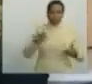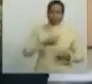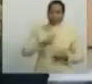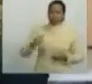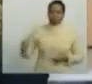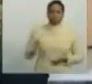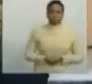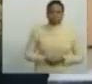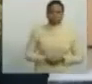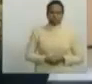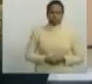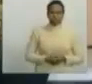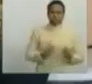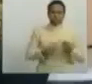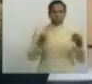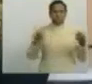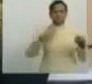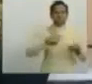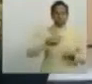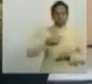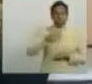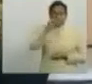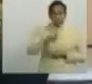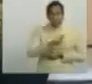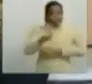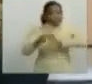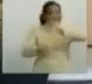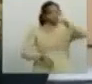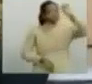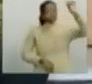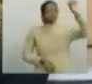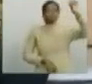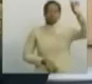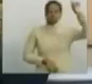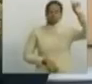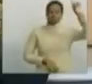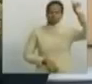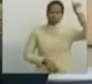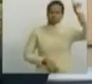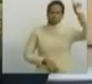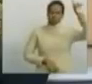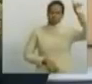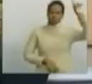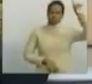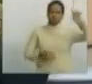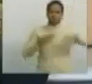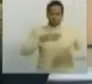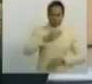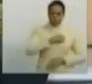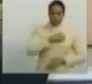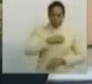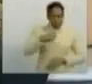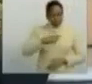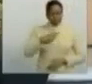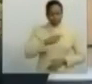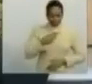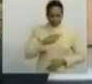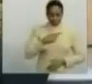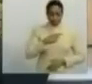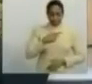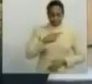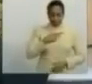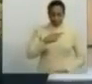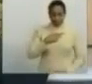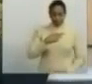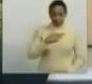Mas eu sou sacerdote do Altíssimo. Tenho os meus pecados, eu tenho. Eu fui ordenado pela causa do